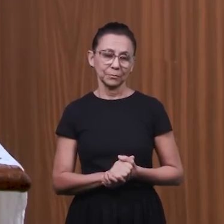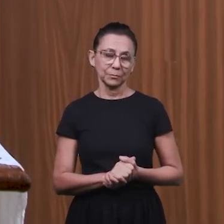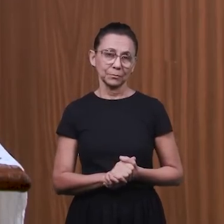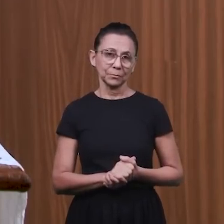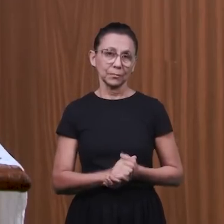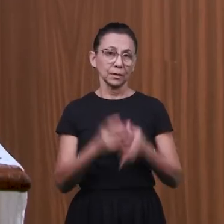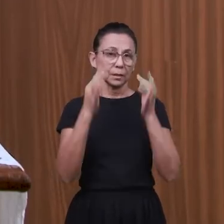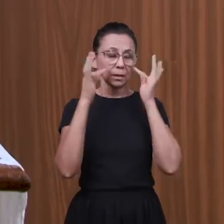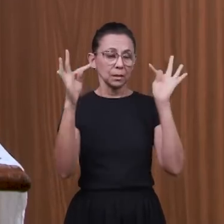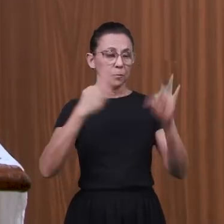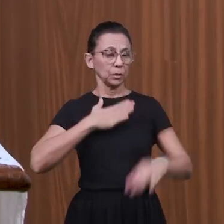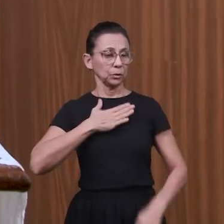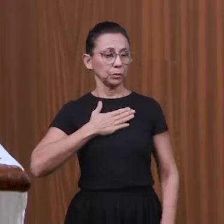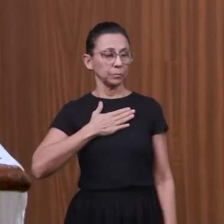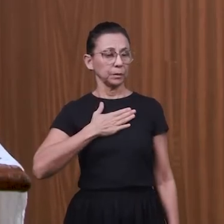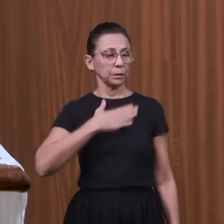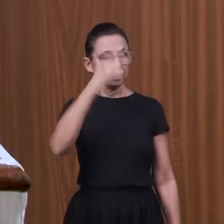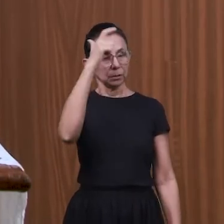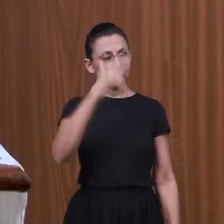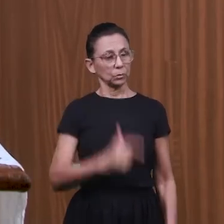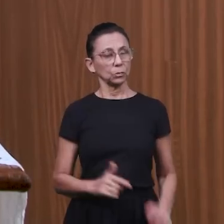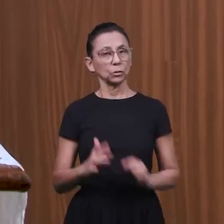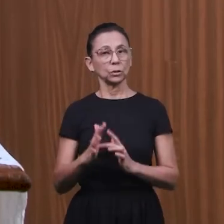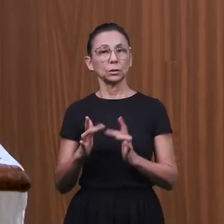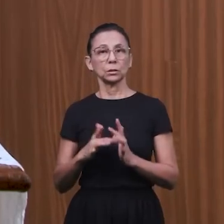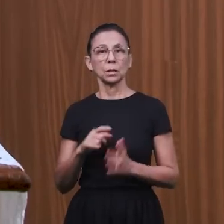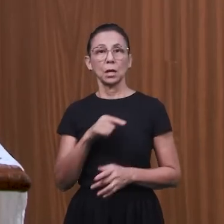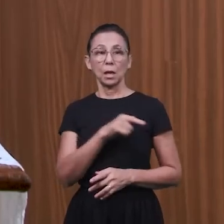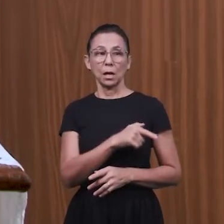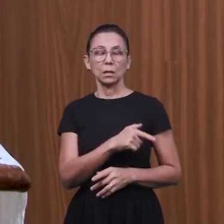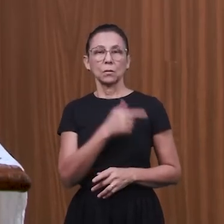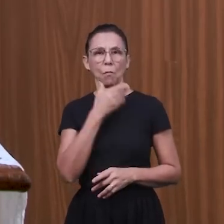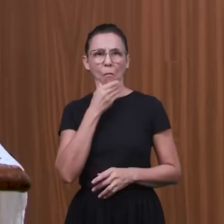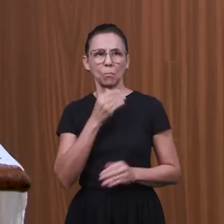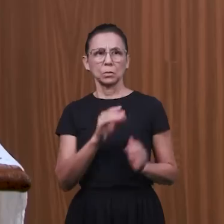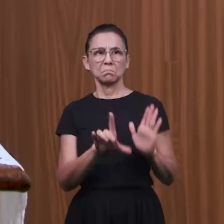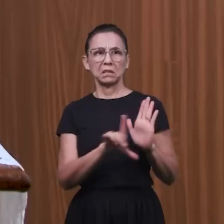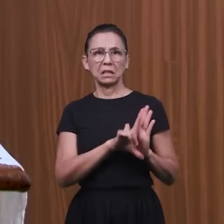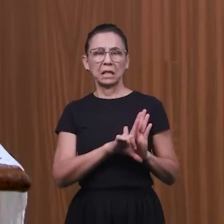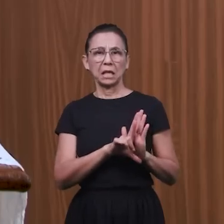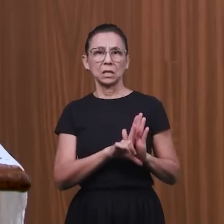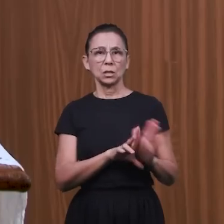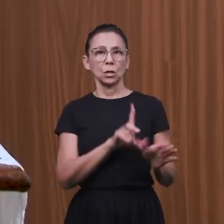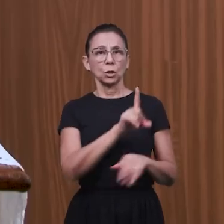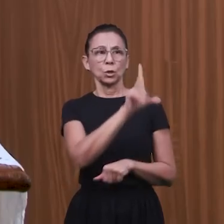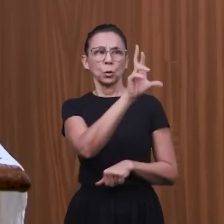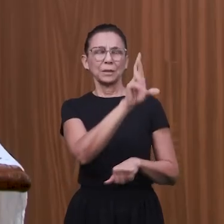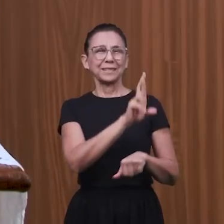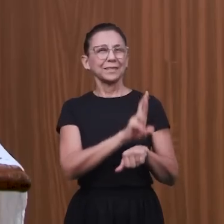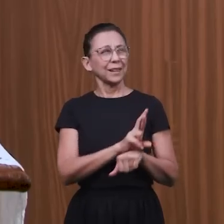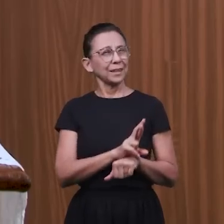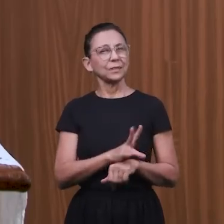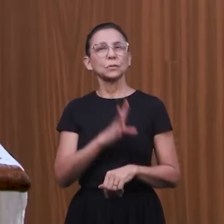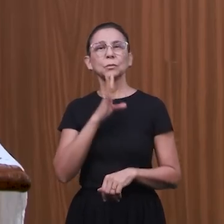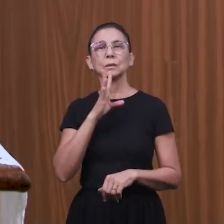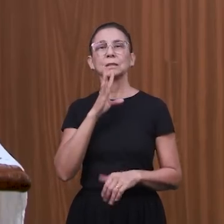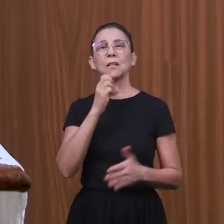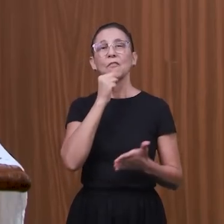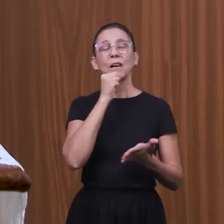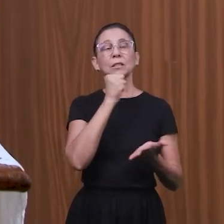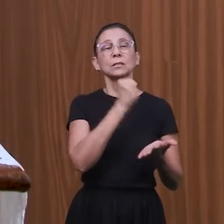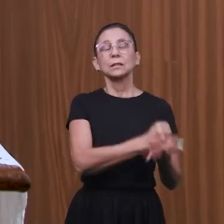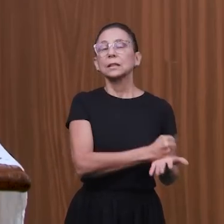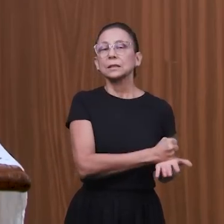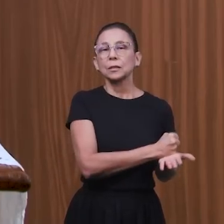estava falando com aqueles que eram conhecidos como doutores da lei, que conheciam os livros da lei do Velho Testamento,